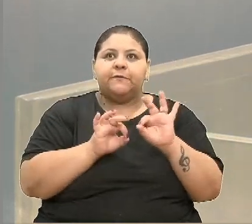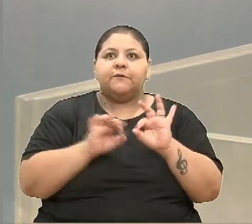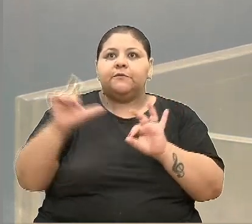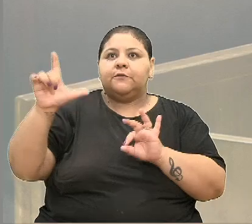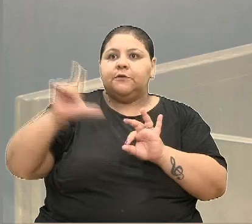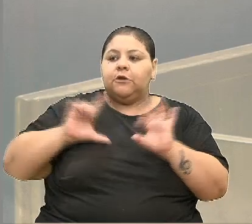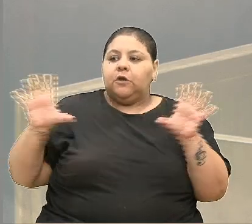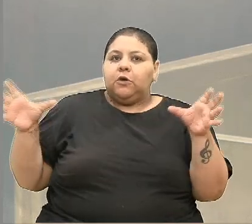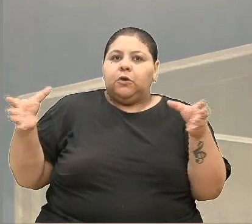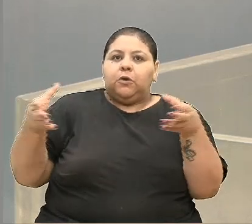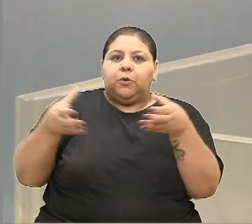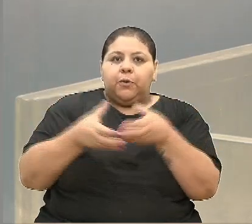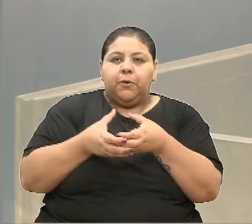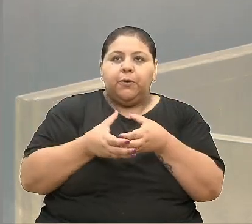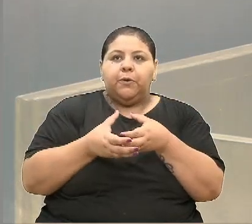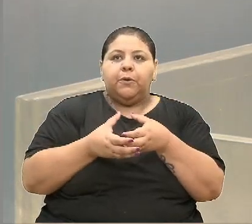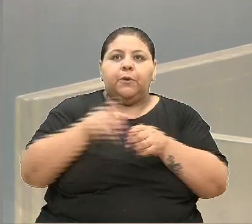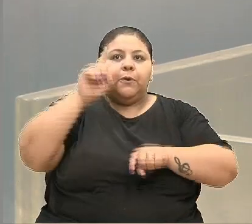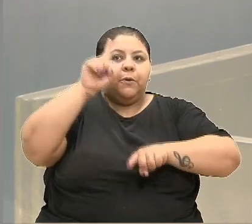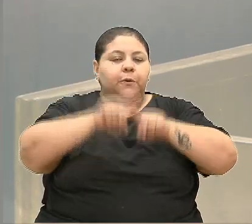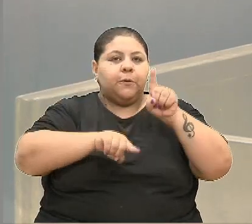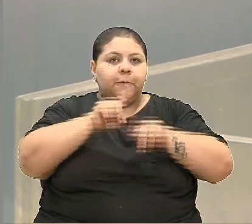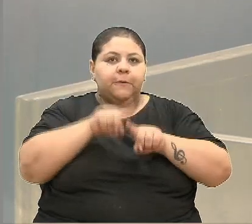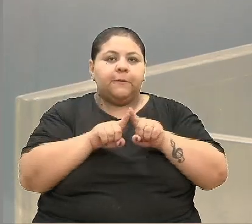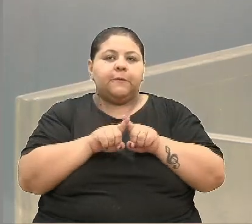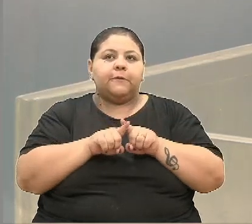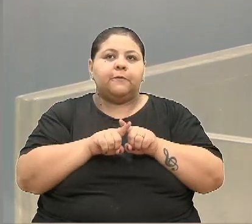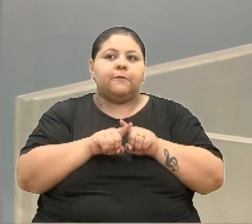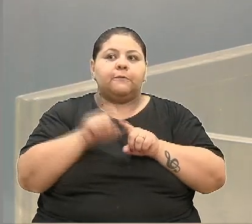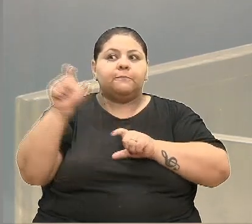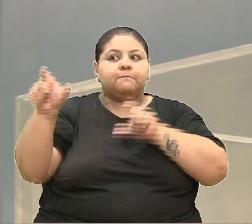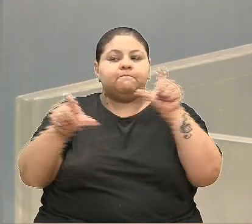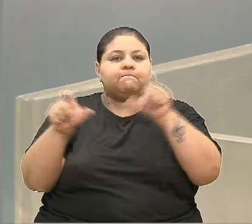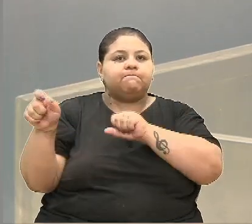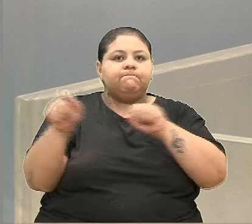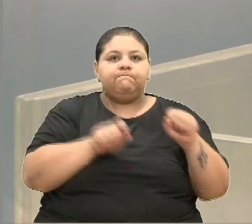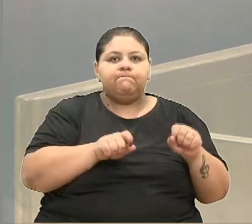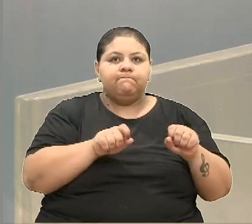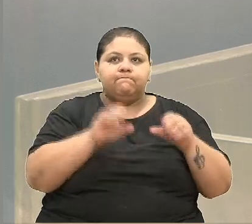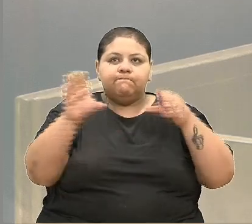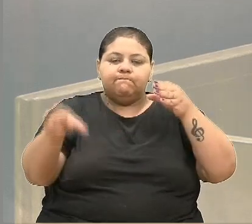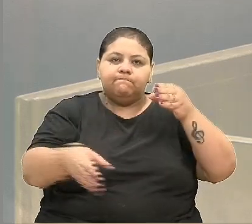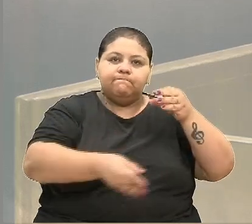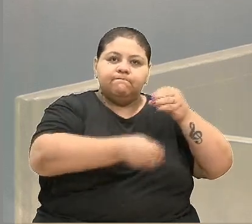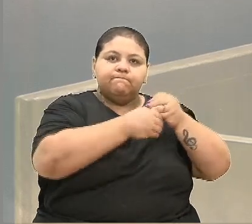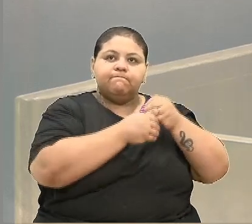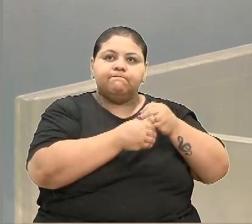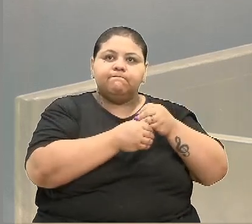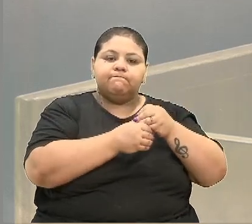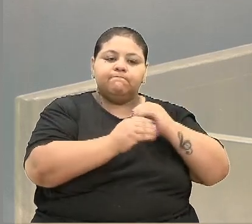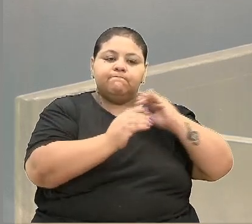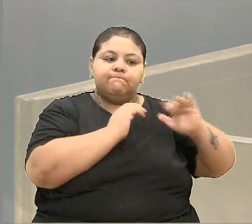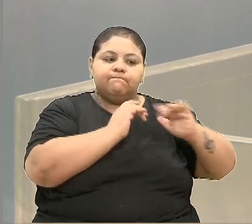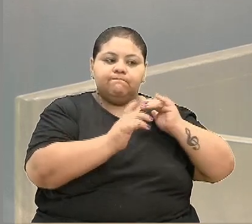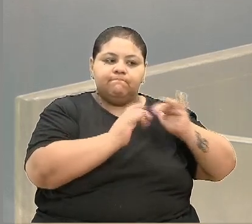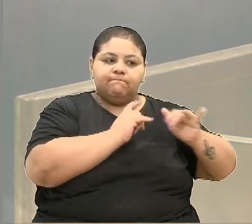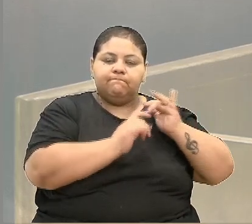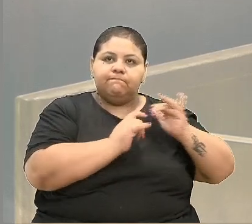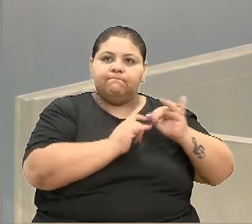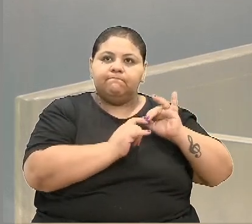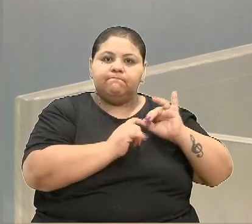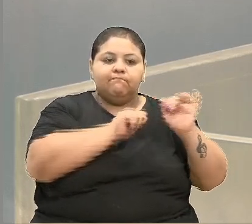um conjunto de atividades, de atrações para que as pessoas possam se inserir nesse movimento, que é um movimento